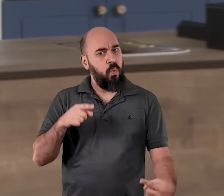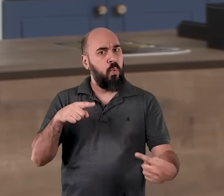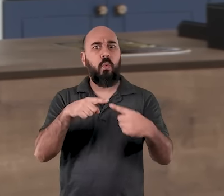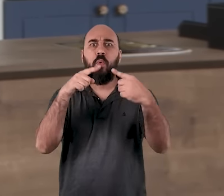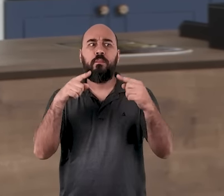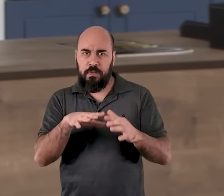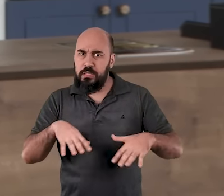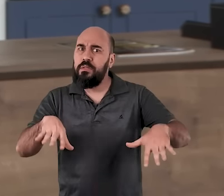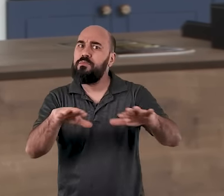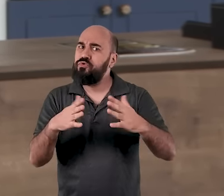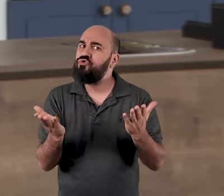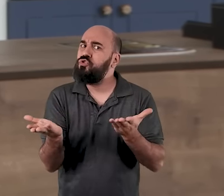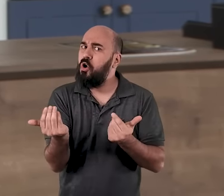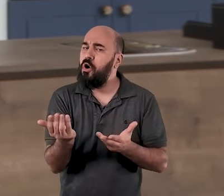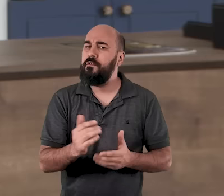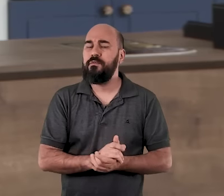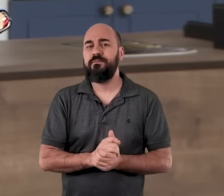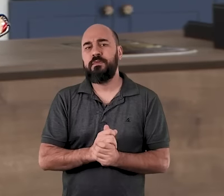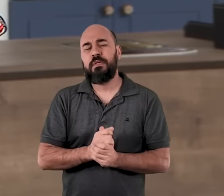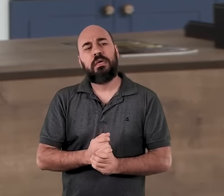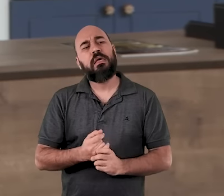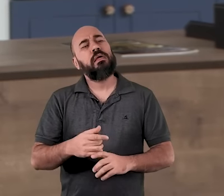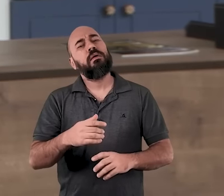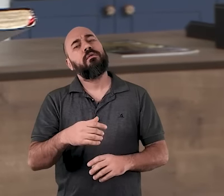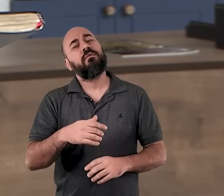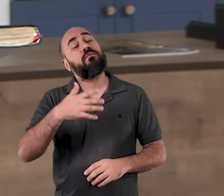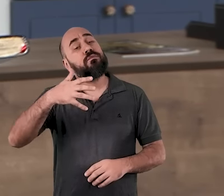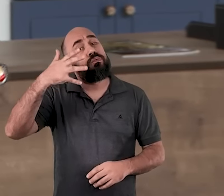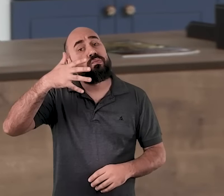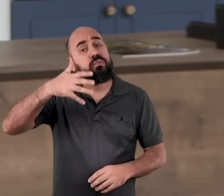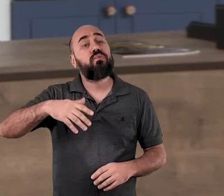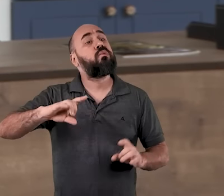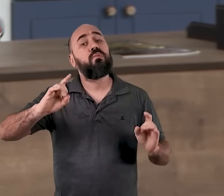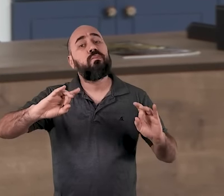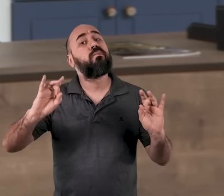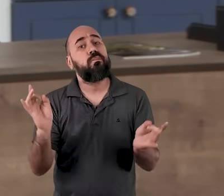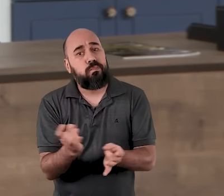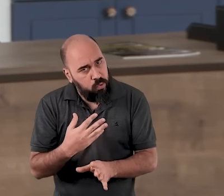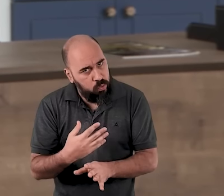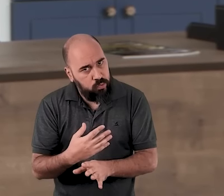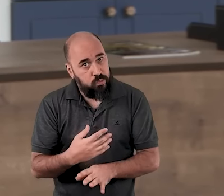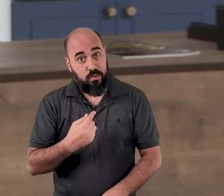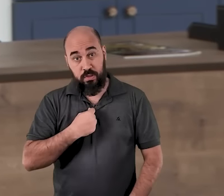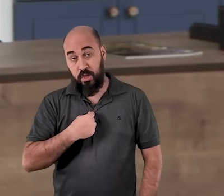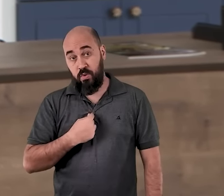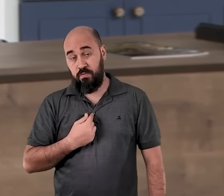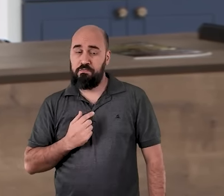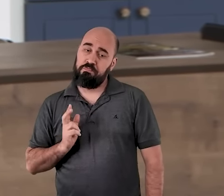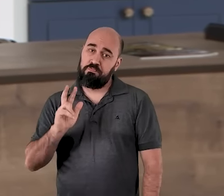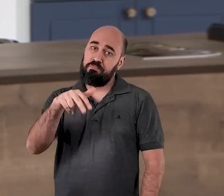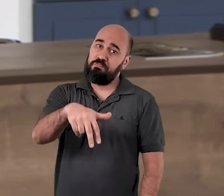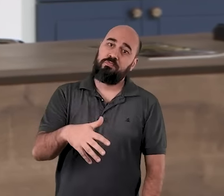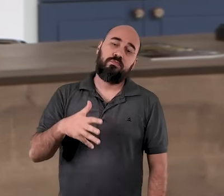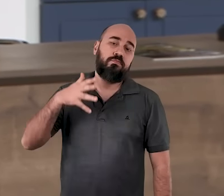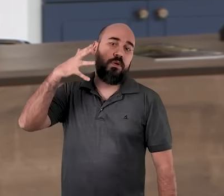nossa juventude. E depois que o pastor Marcelo fez a sua palestra, eu tive a oportunidade de pregar, de fazer o